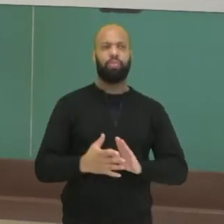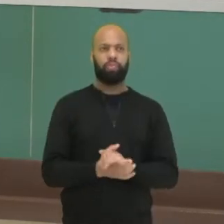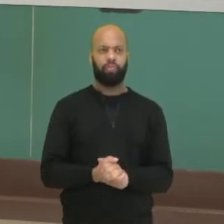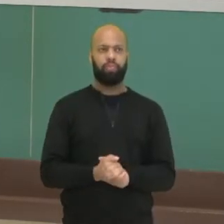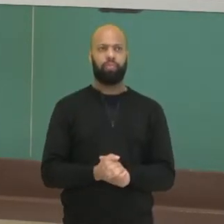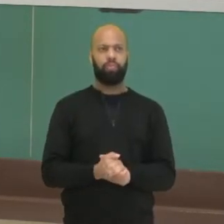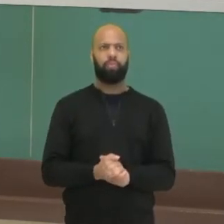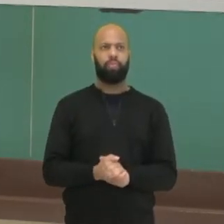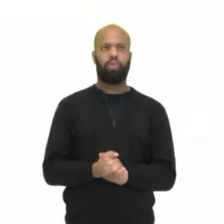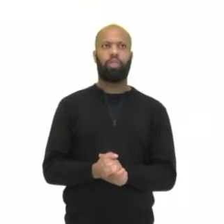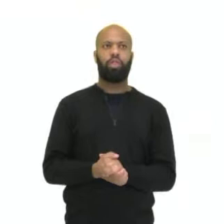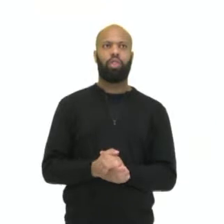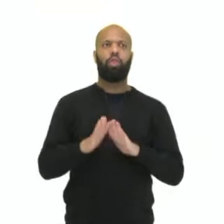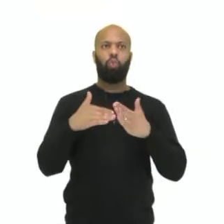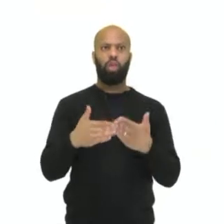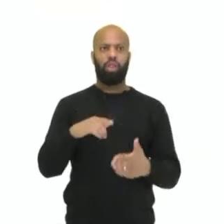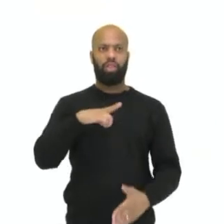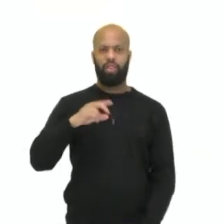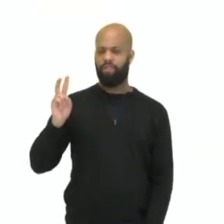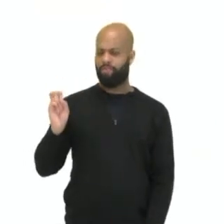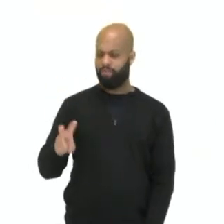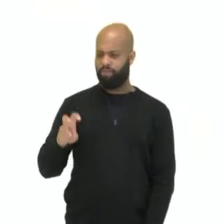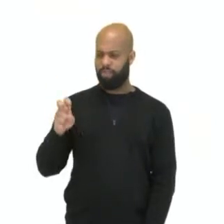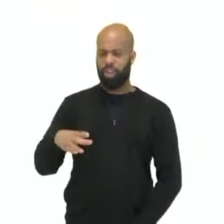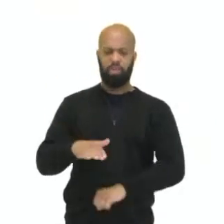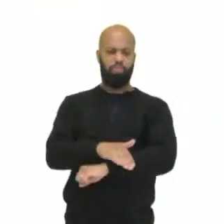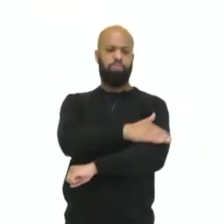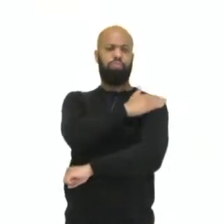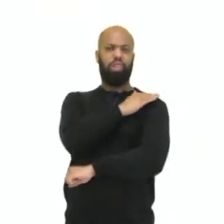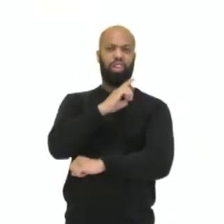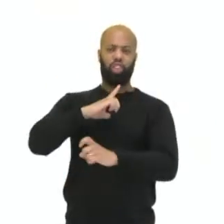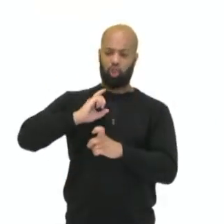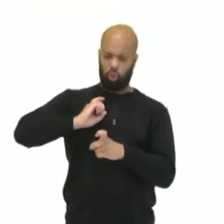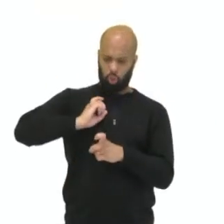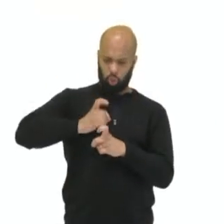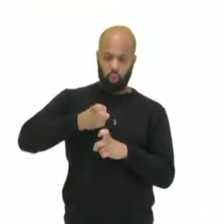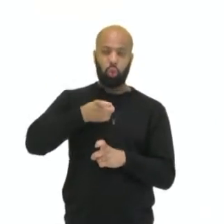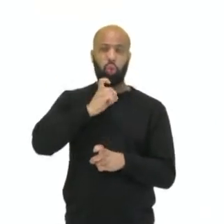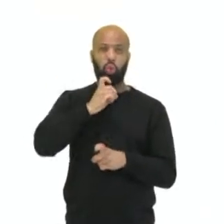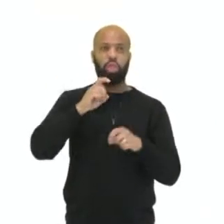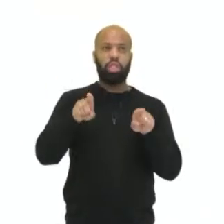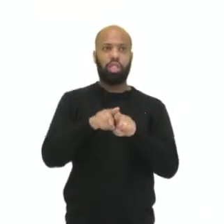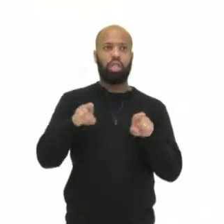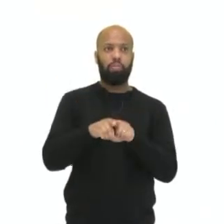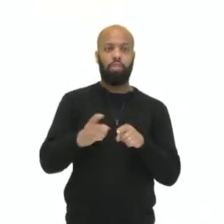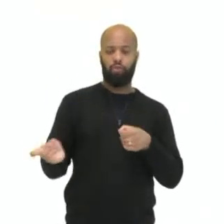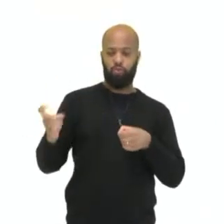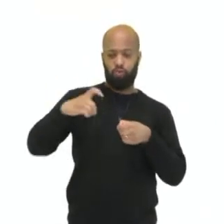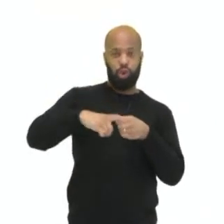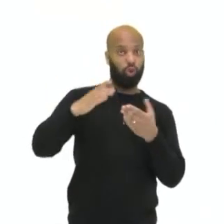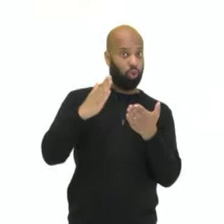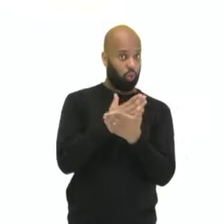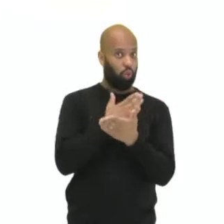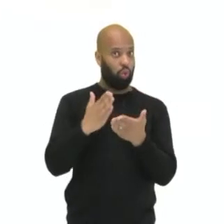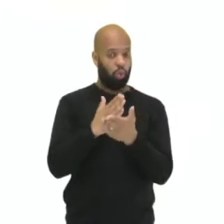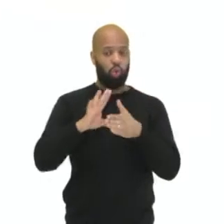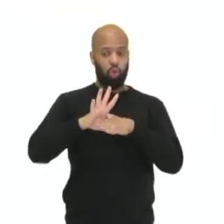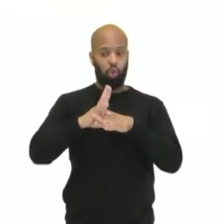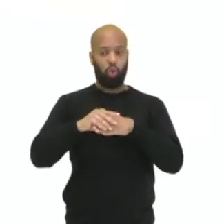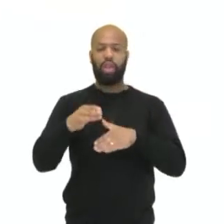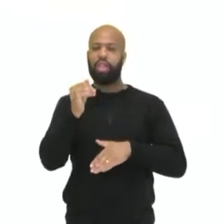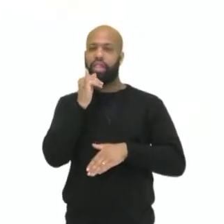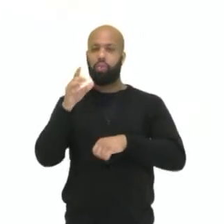a partir dali. O despertar de um vírus pré-histórico congelado, o ressurgimento da varíola, a dengue que se instala na Europa, entre